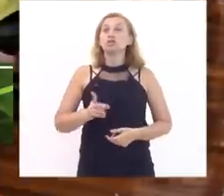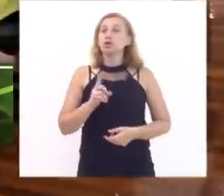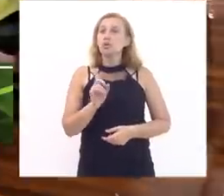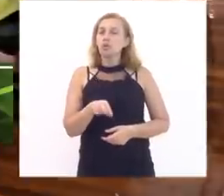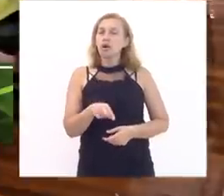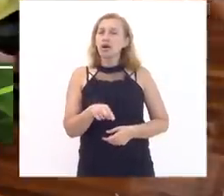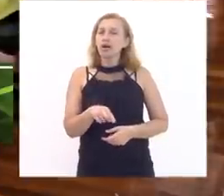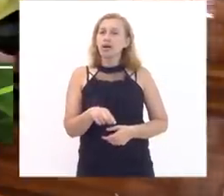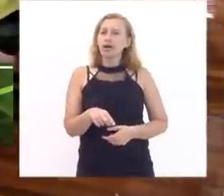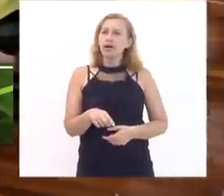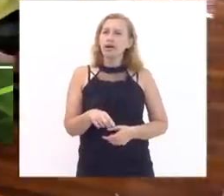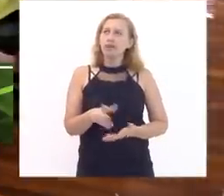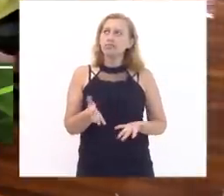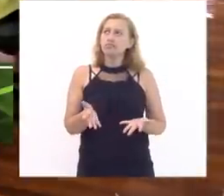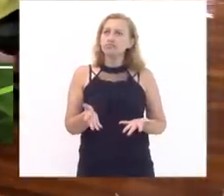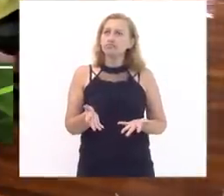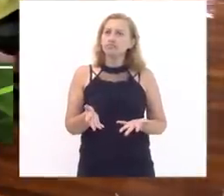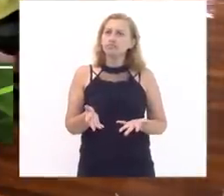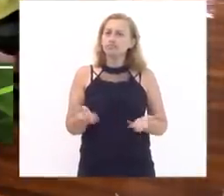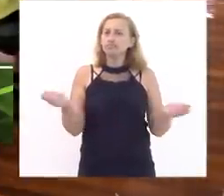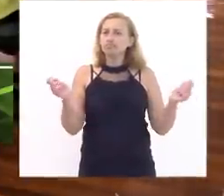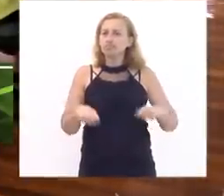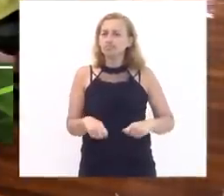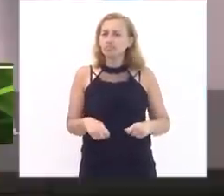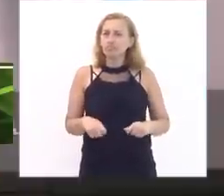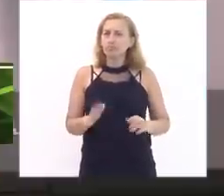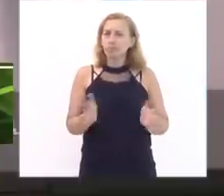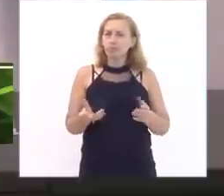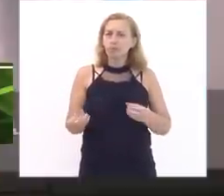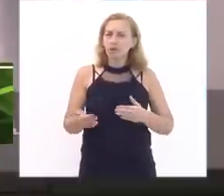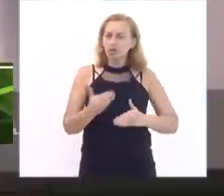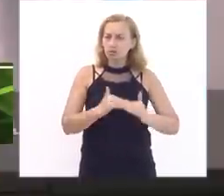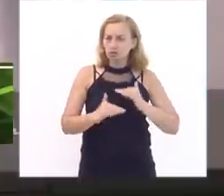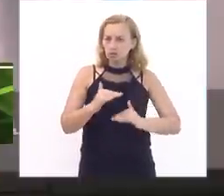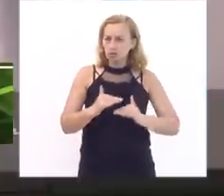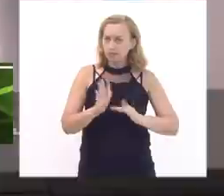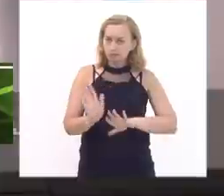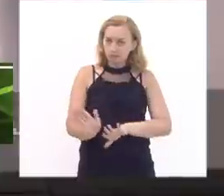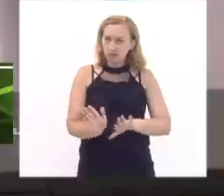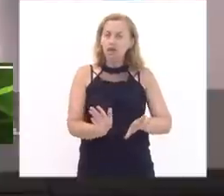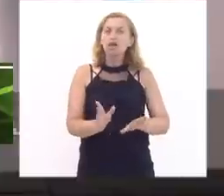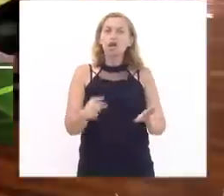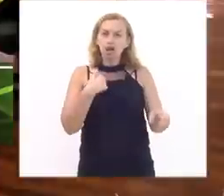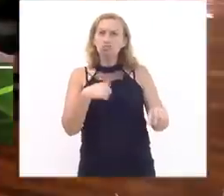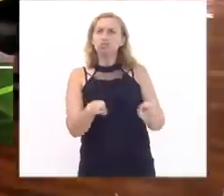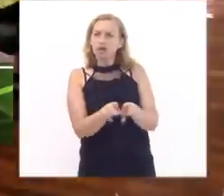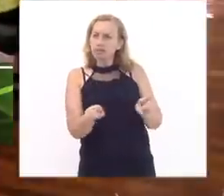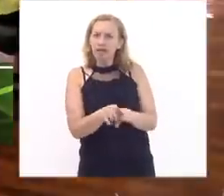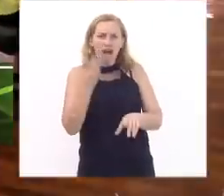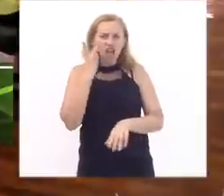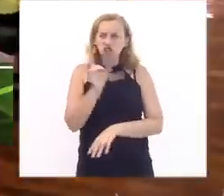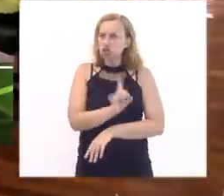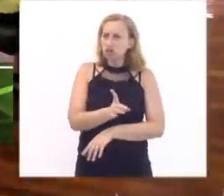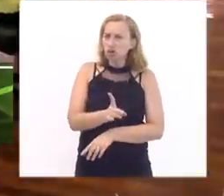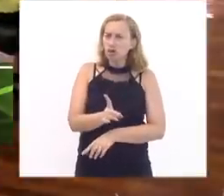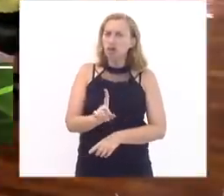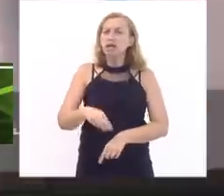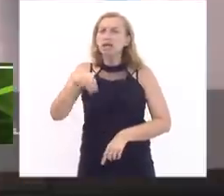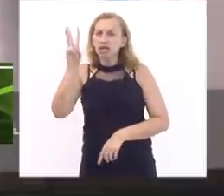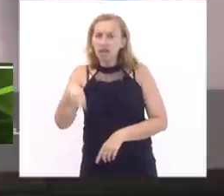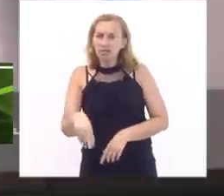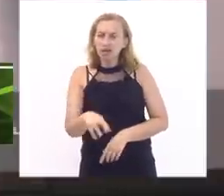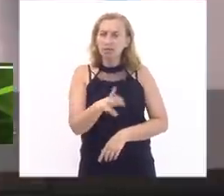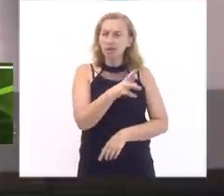caso dessa possibilidade de retroagir. Na minha... Não, eu também acho que não. Que é quem vai para a reserva